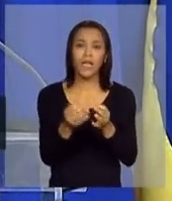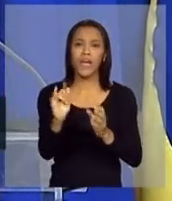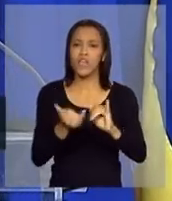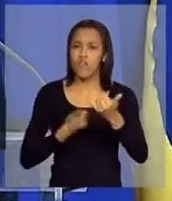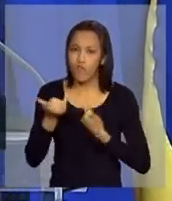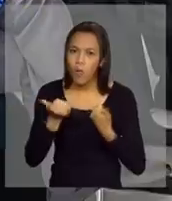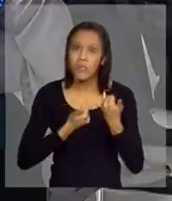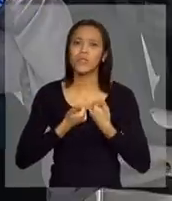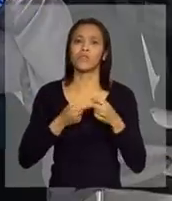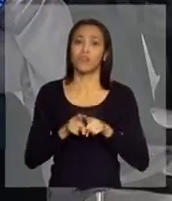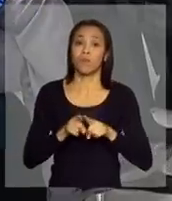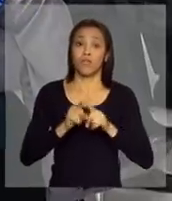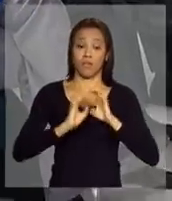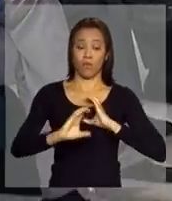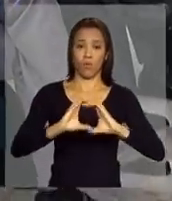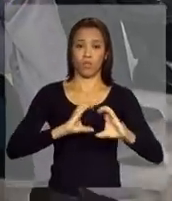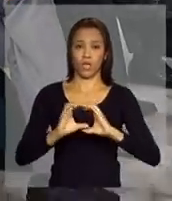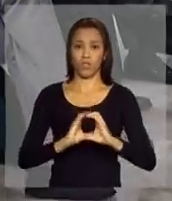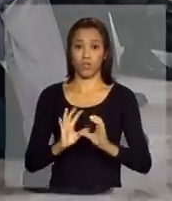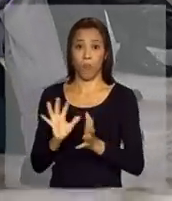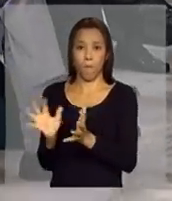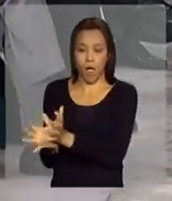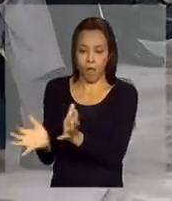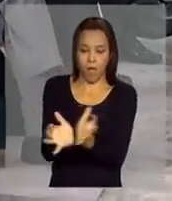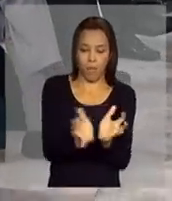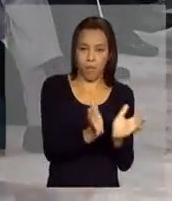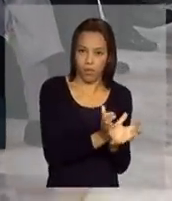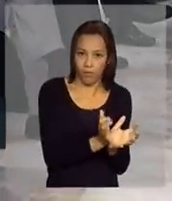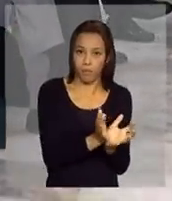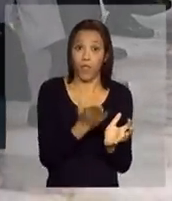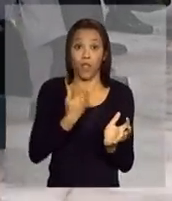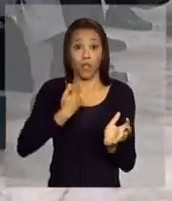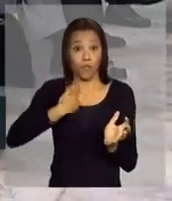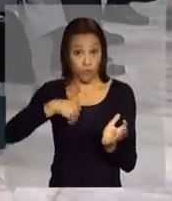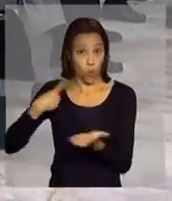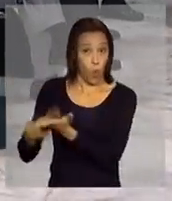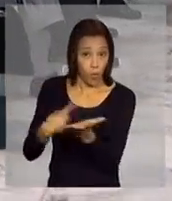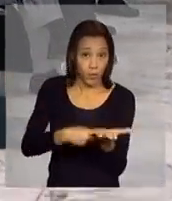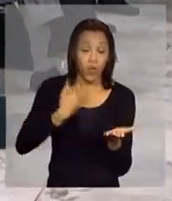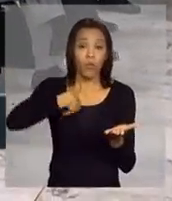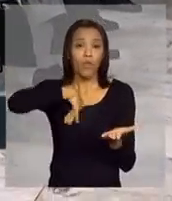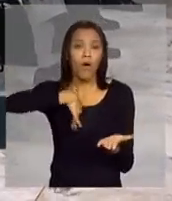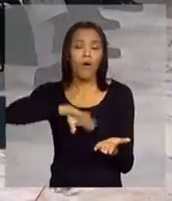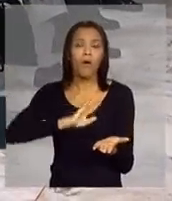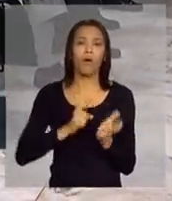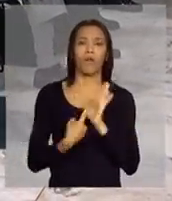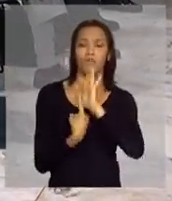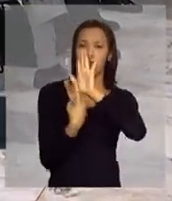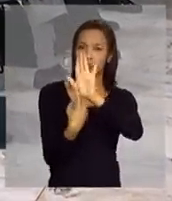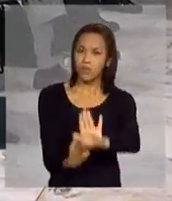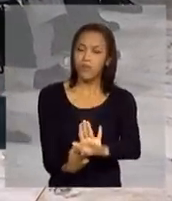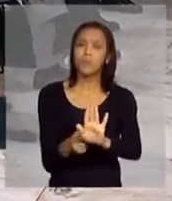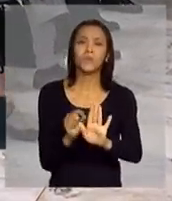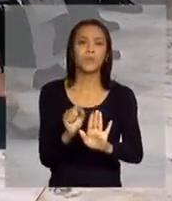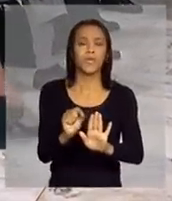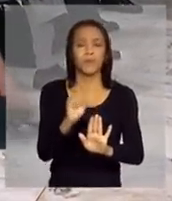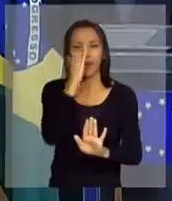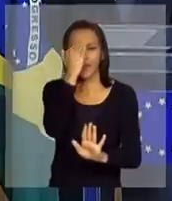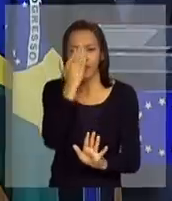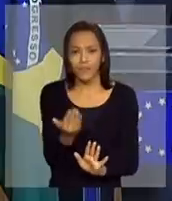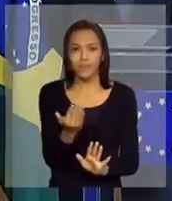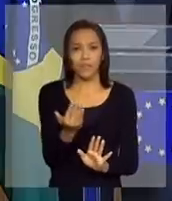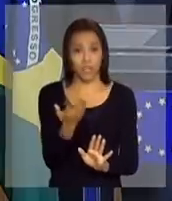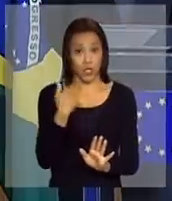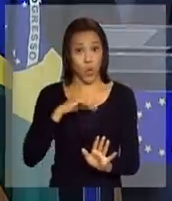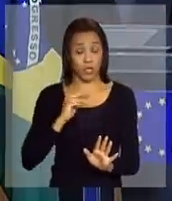das comunicações. Nós mostramos um agradecimento, nós